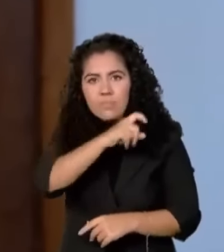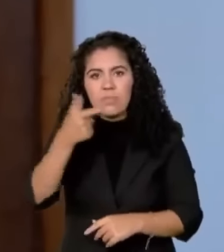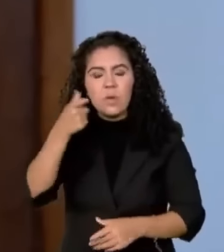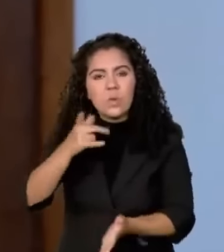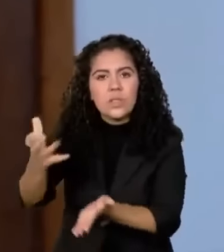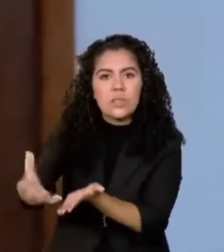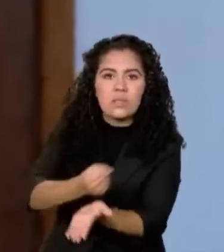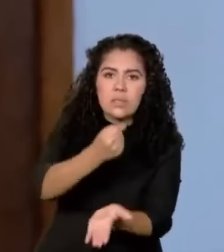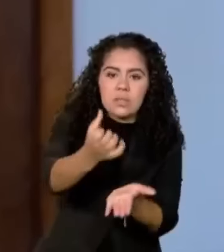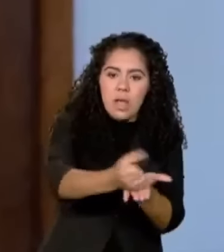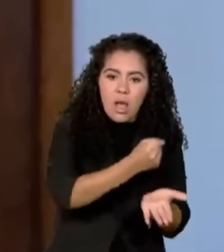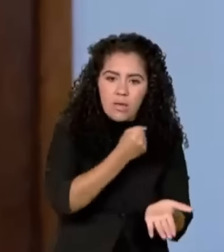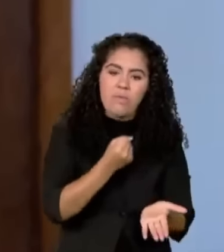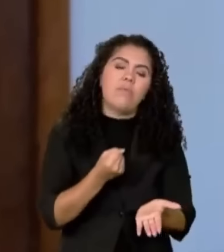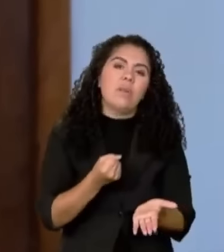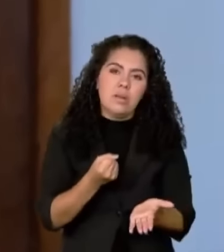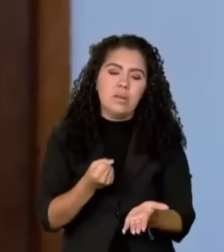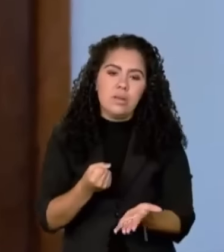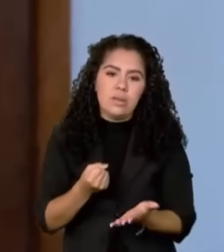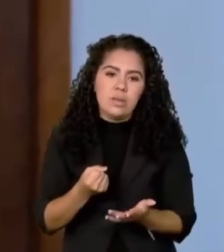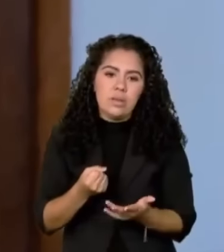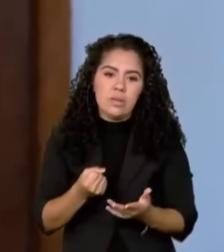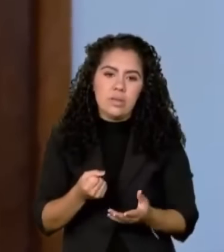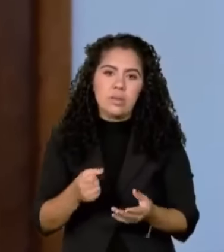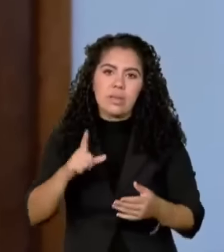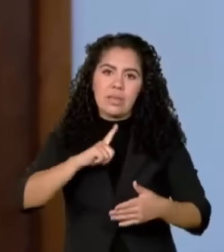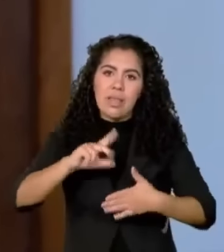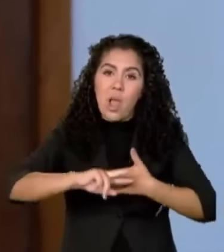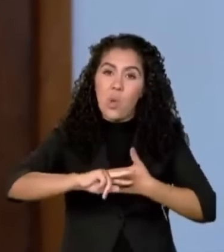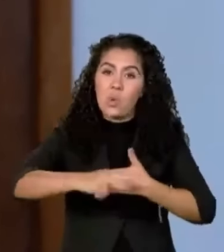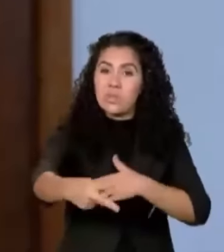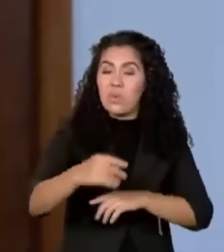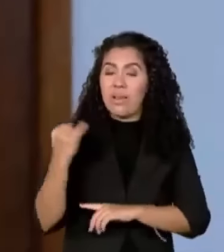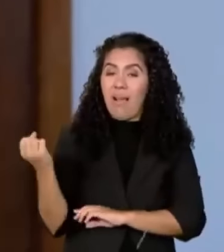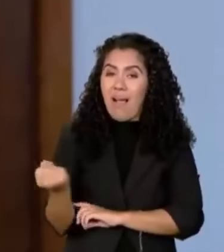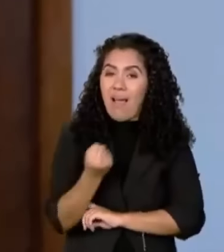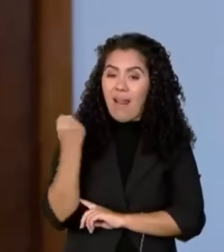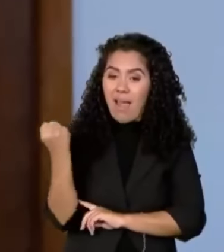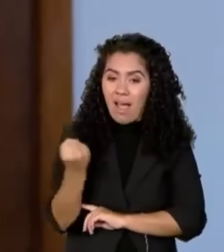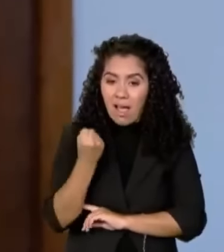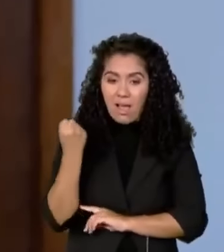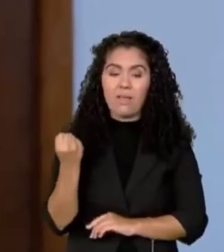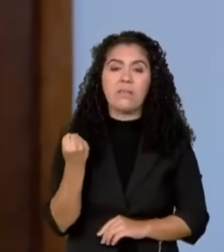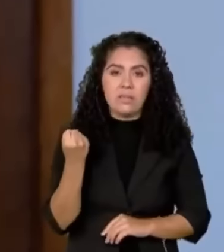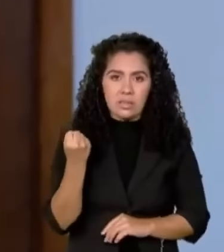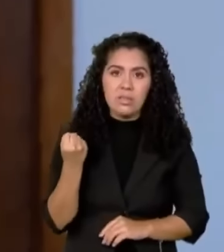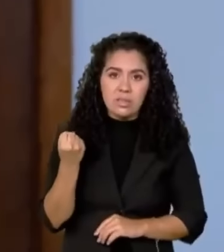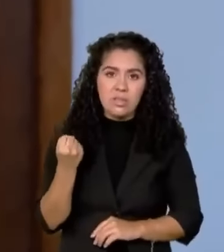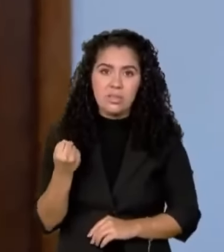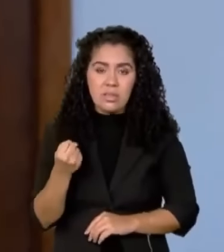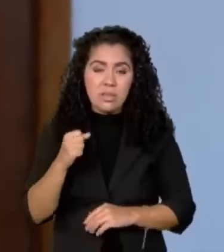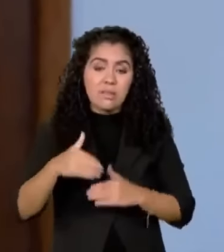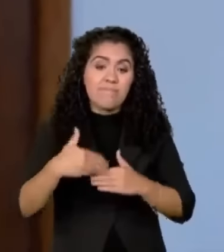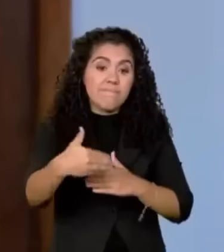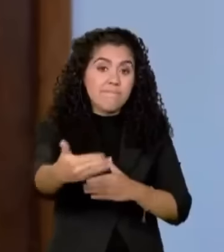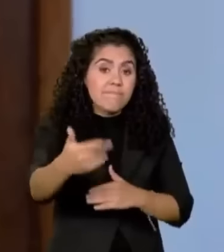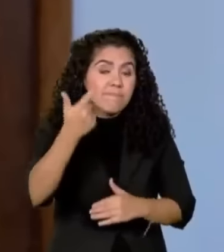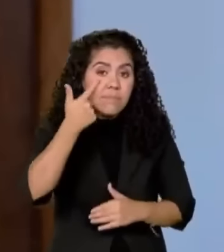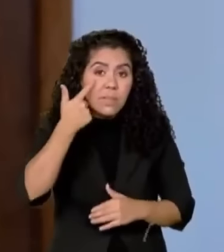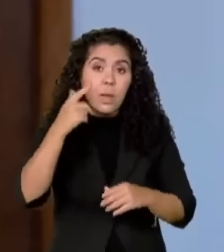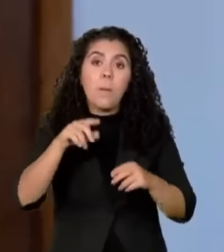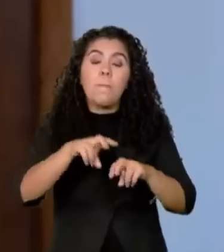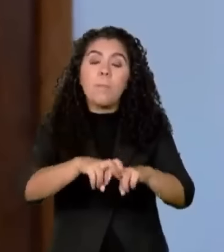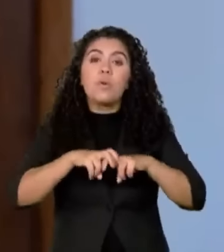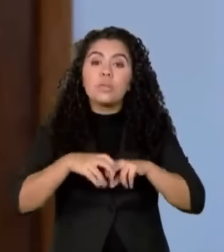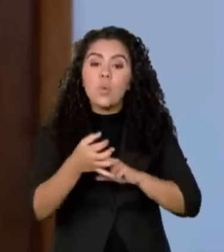fazer resgates. E isso tem gerado consequências muito graves aqui, que ainda vão ser medidas. Por isso que os números ainda